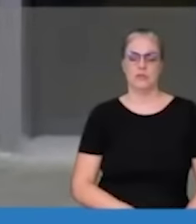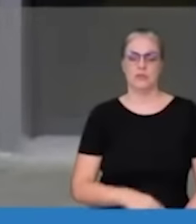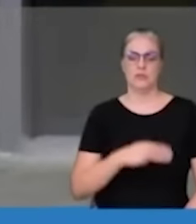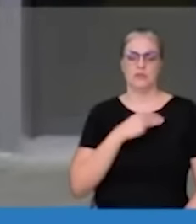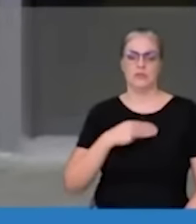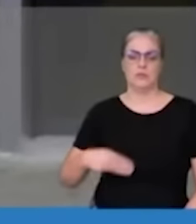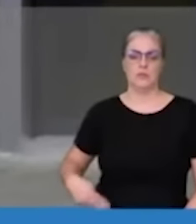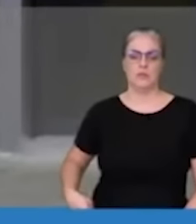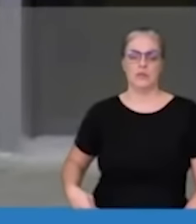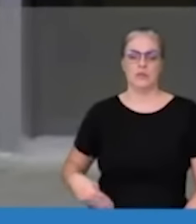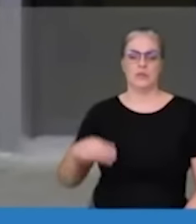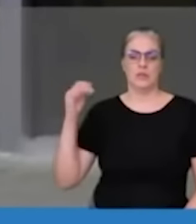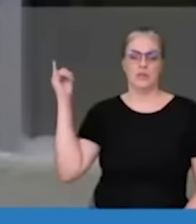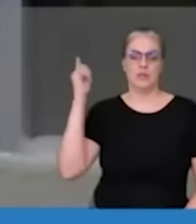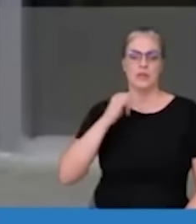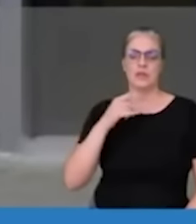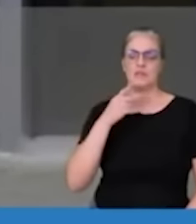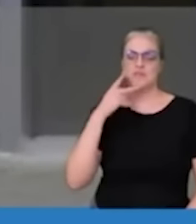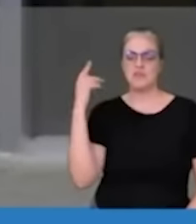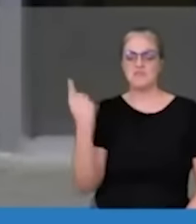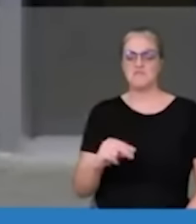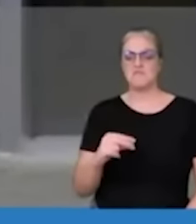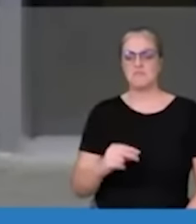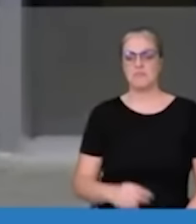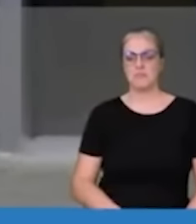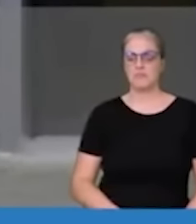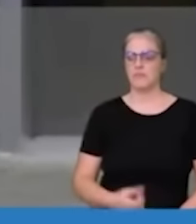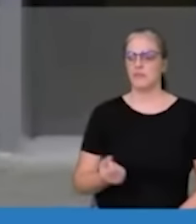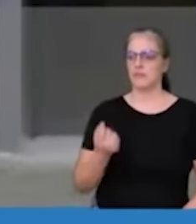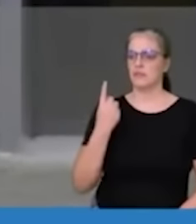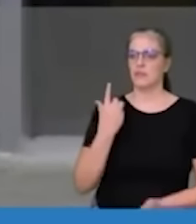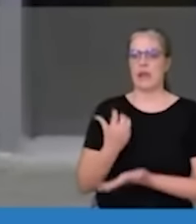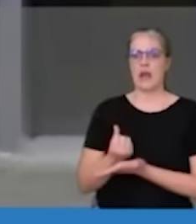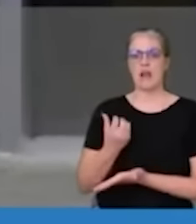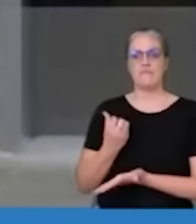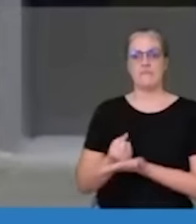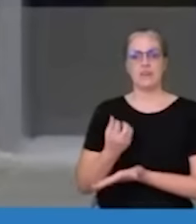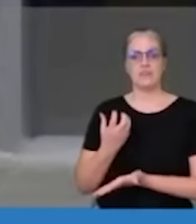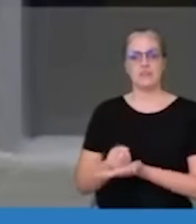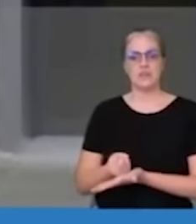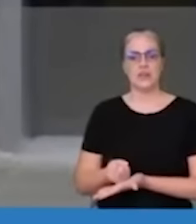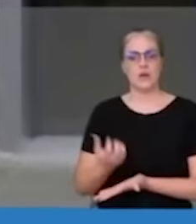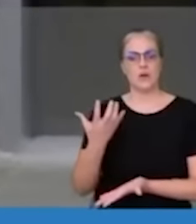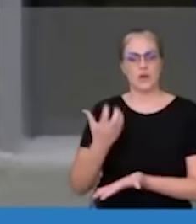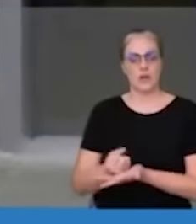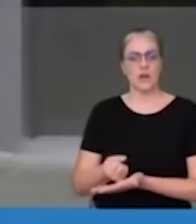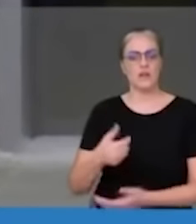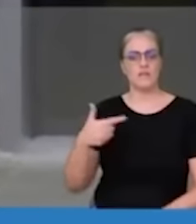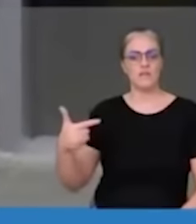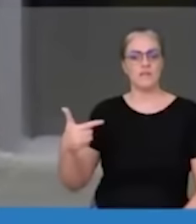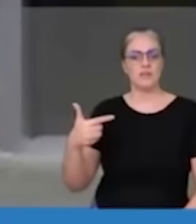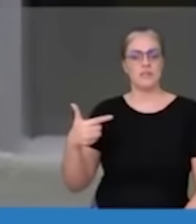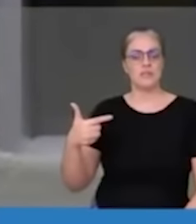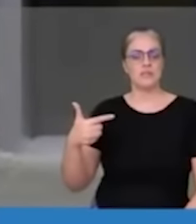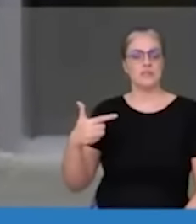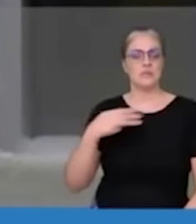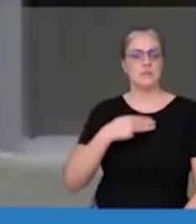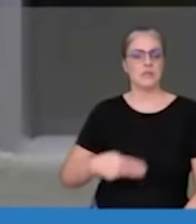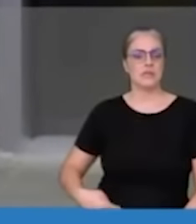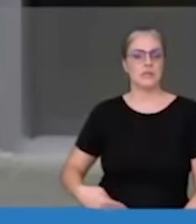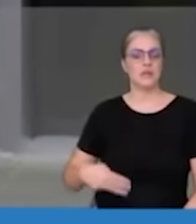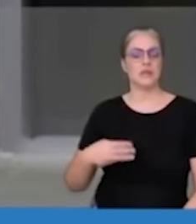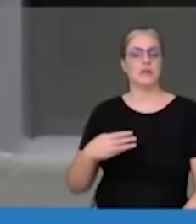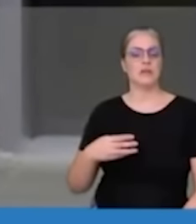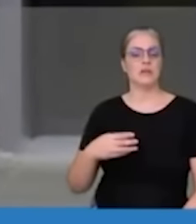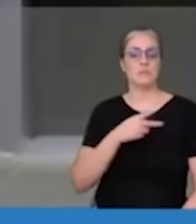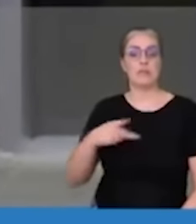Aeronáutica. Isso aqui é o Braga Neto, gravado, gente. Esse foi vice-presidente, foi ministro da Defesa, ministro da